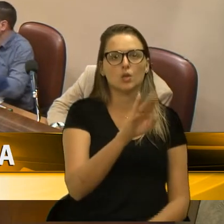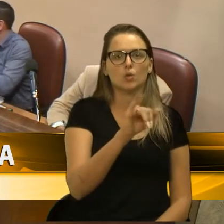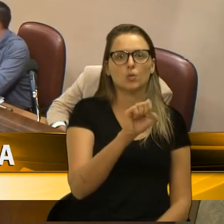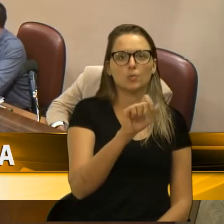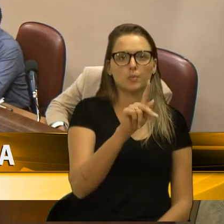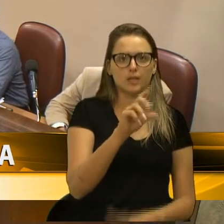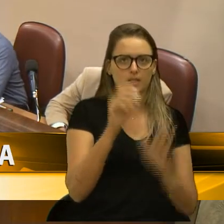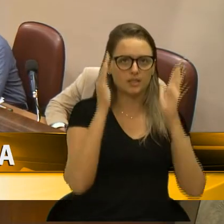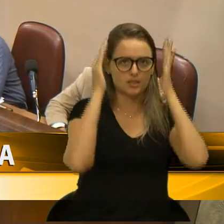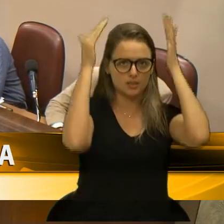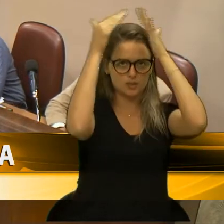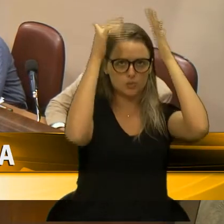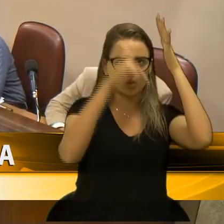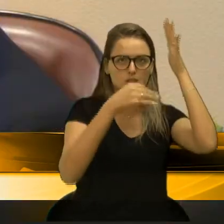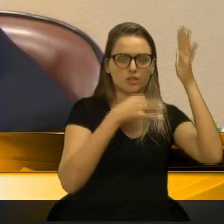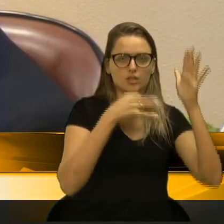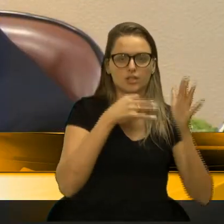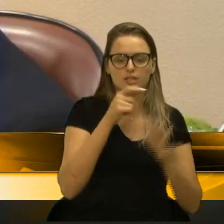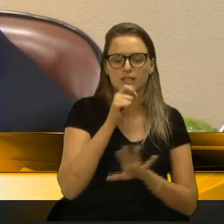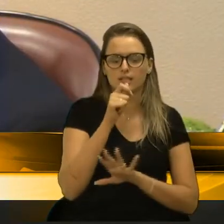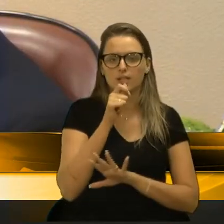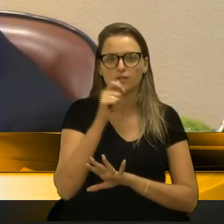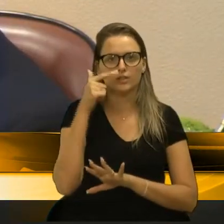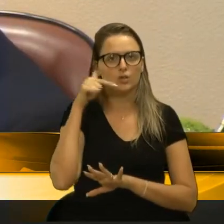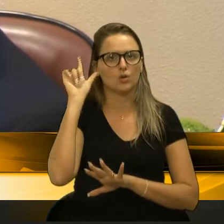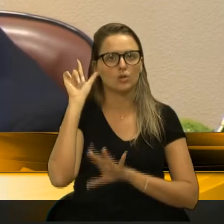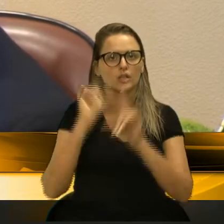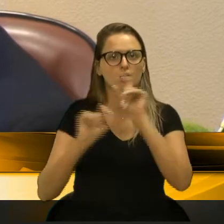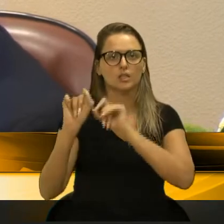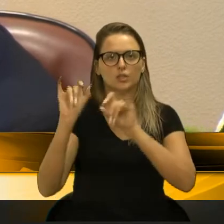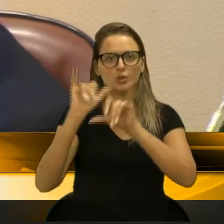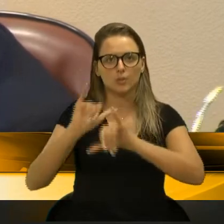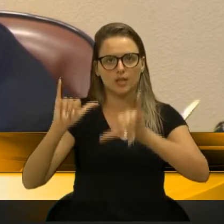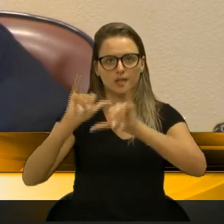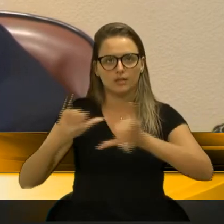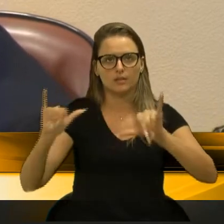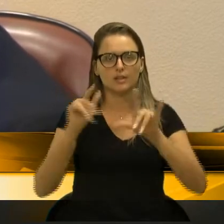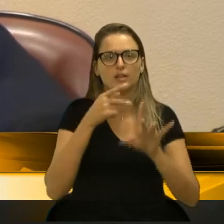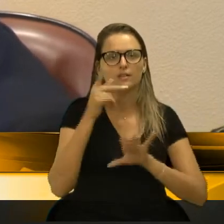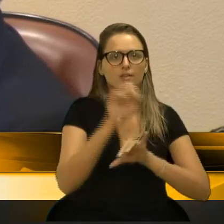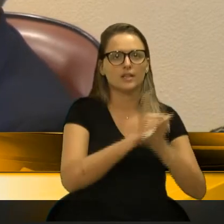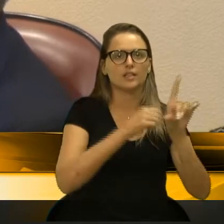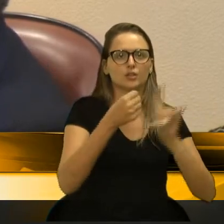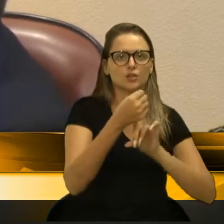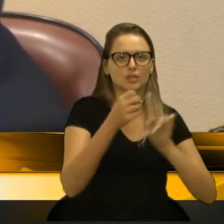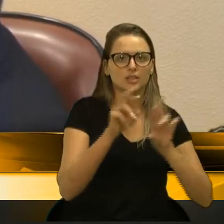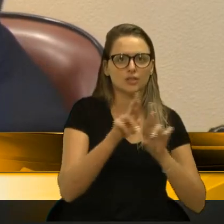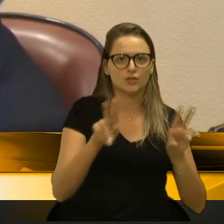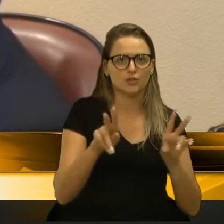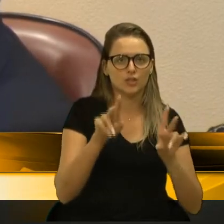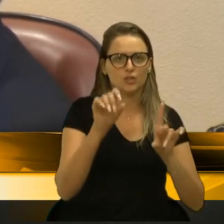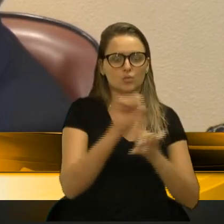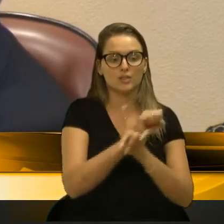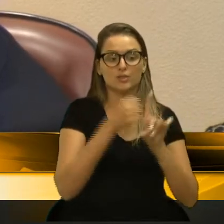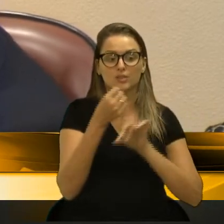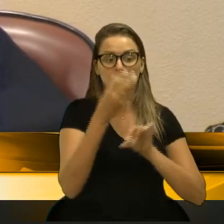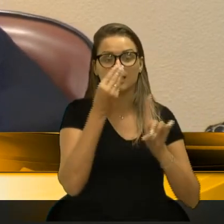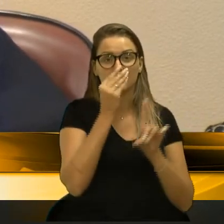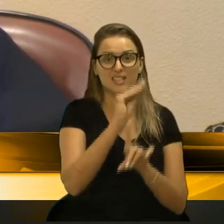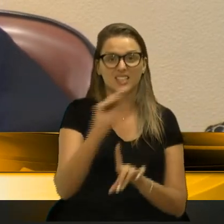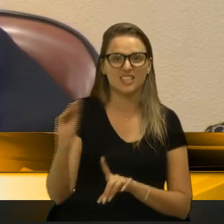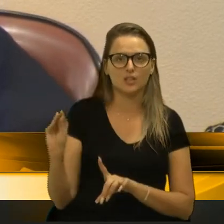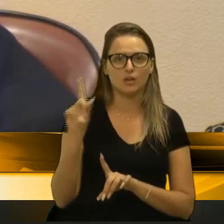ele, nas reportagens, na entrevista coletiva de ontem, a respeito da campanha da fraternidade, fala da sociedade indiferente. Uma sociedade indiferente é uma sociedade